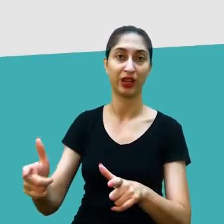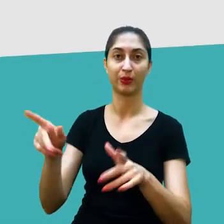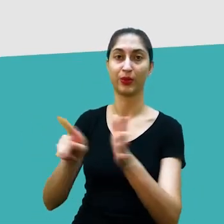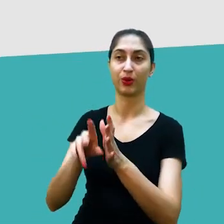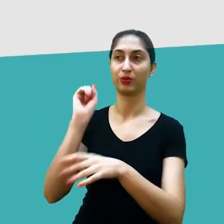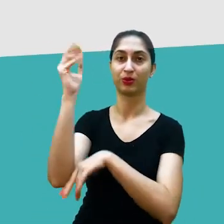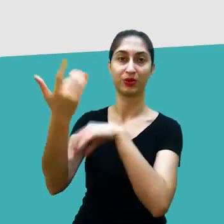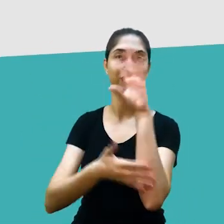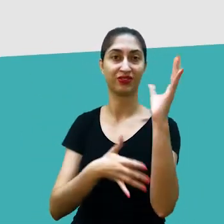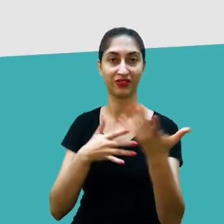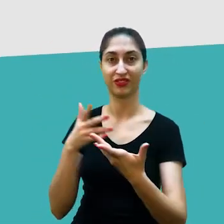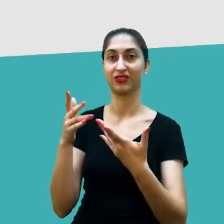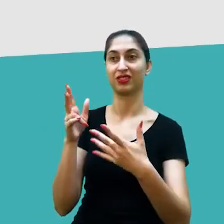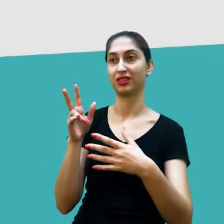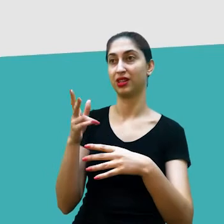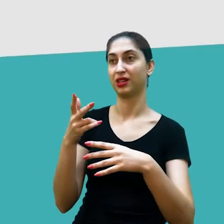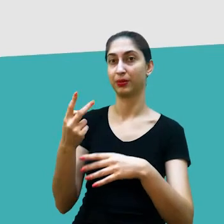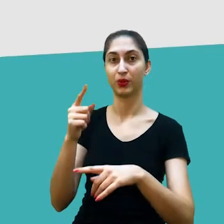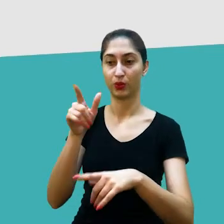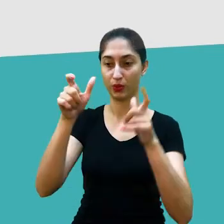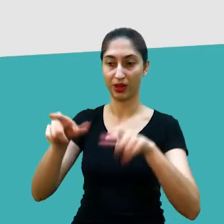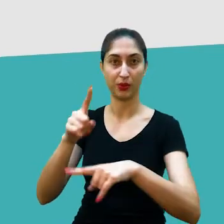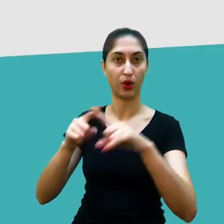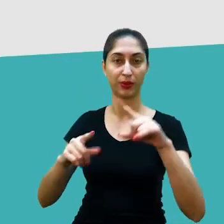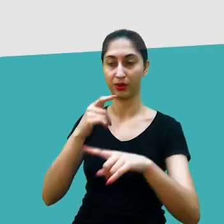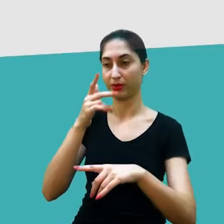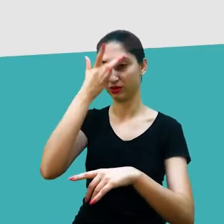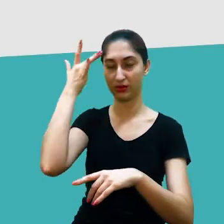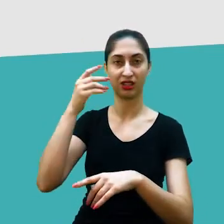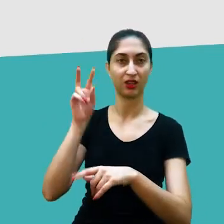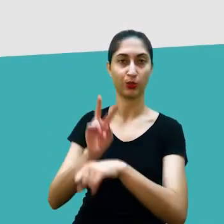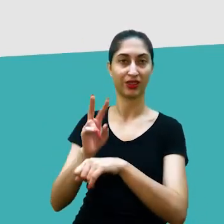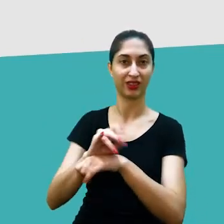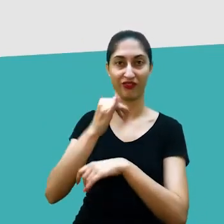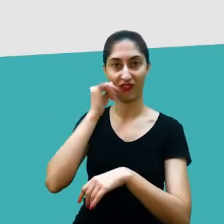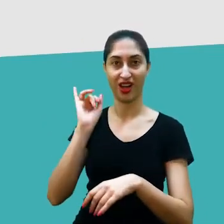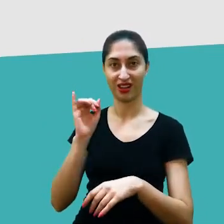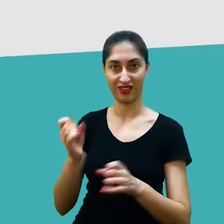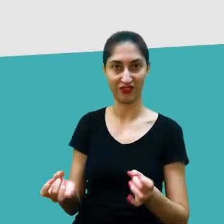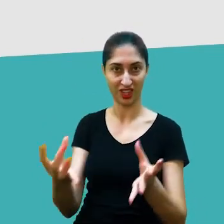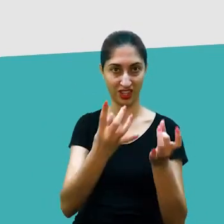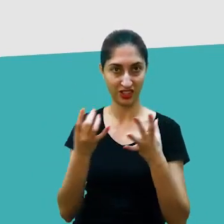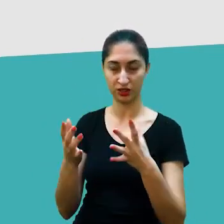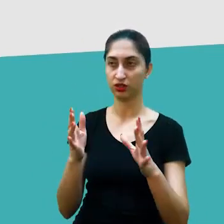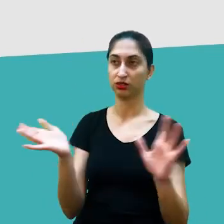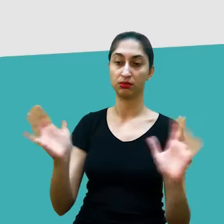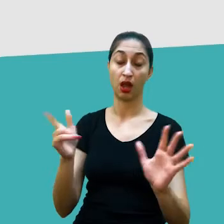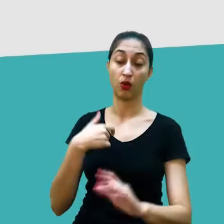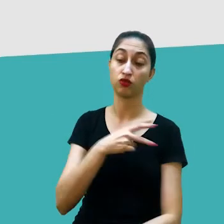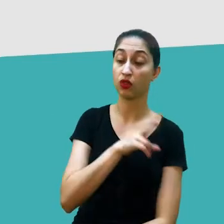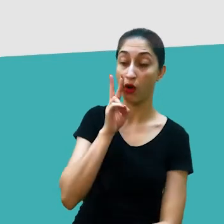positivo. Então as marcas no futuro cada vez mais vão se posicionar com isso. Mas aí eu proclamo, na realidade, os Zs,